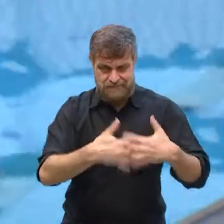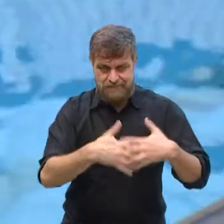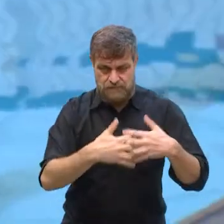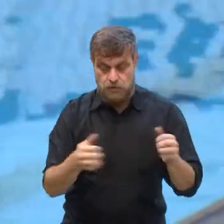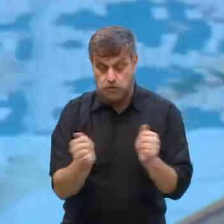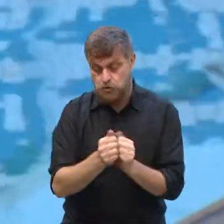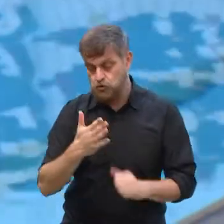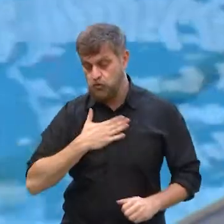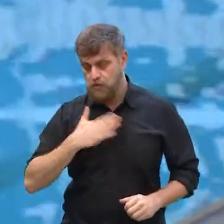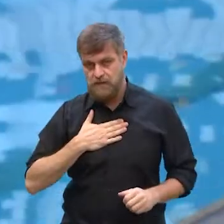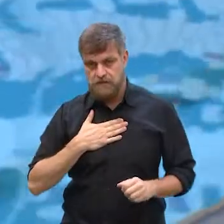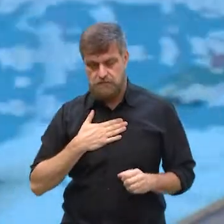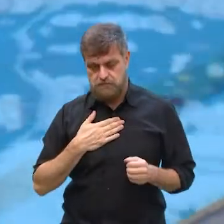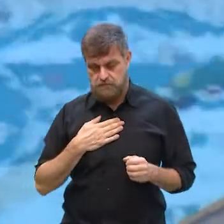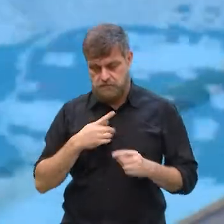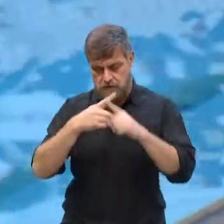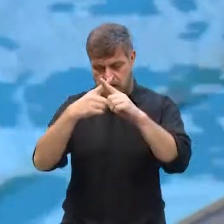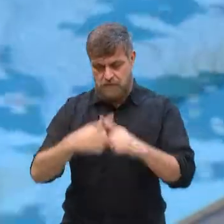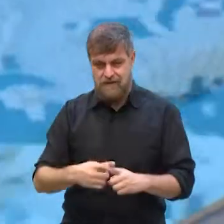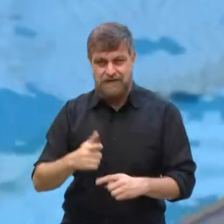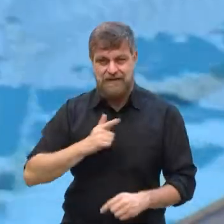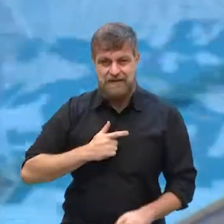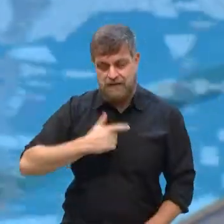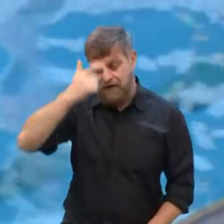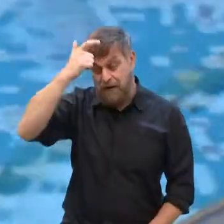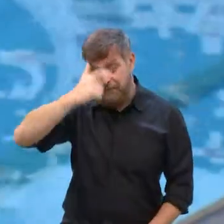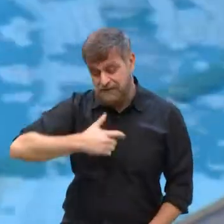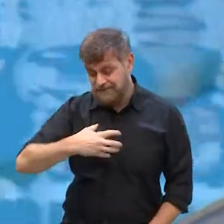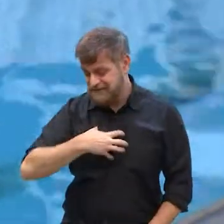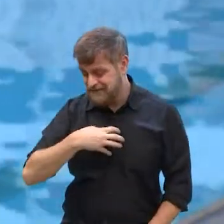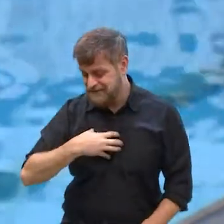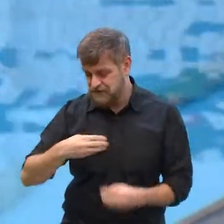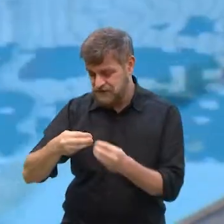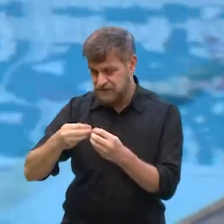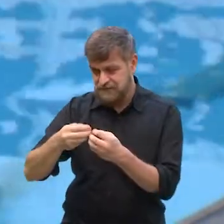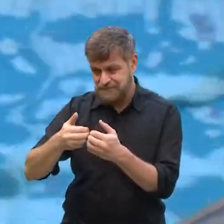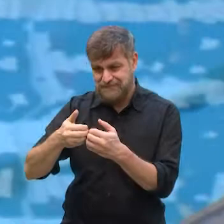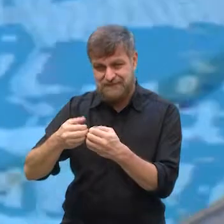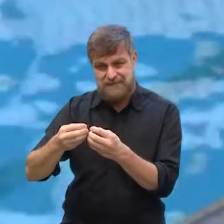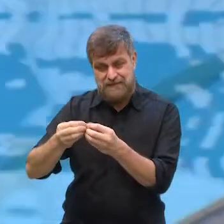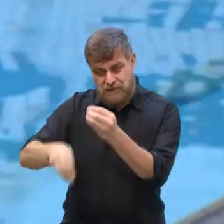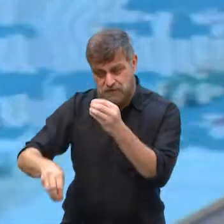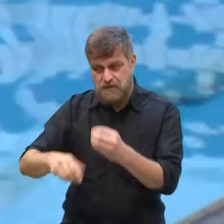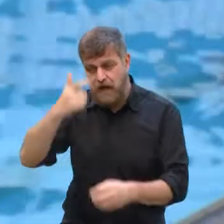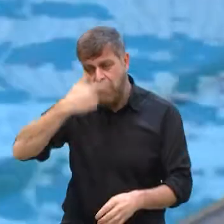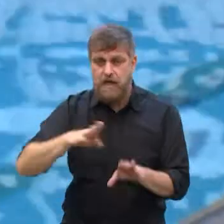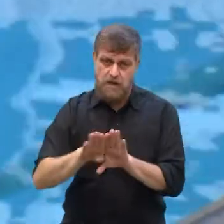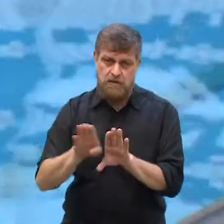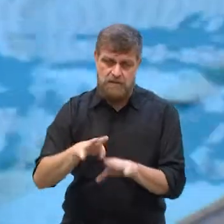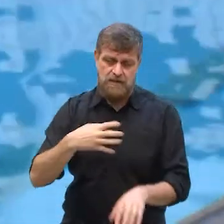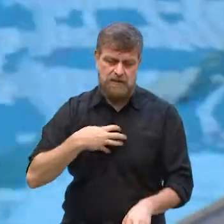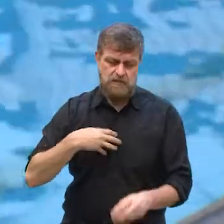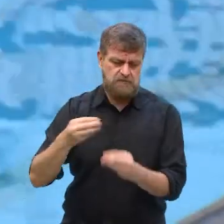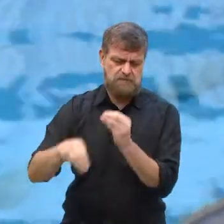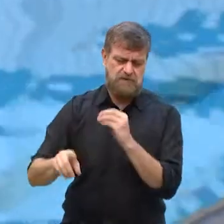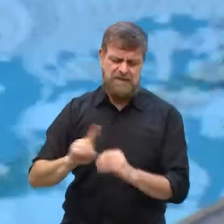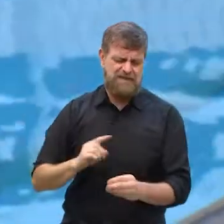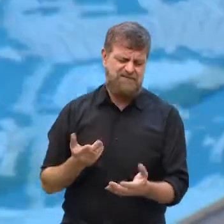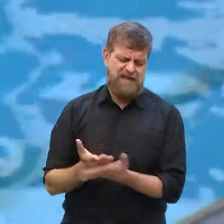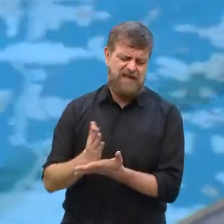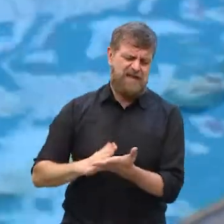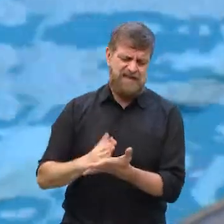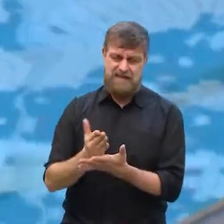minha classe. Então, muitos atletas estão sendo prejudicados, inclusive eu. Mas que eu volto a falar, isso não vai atrapalhar o que a